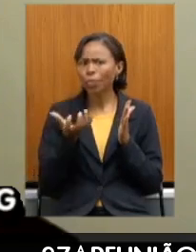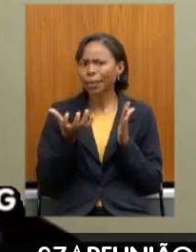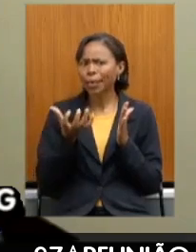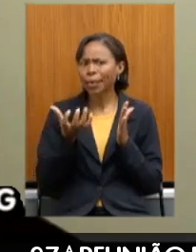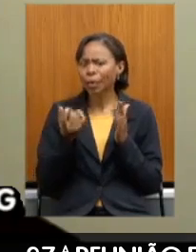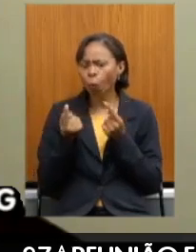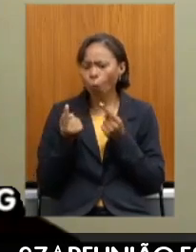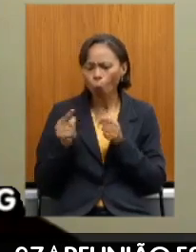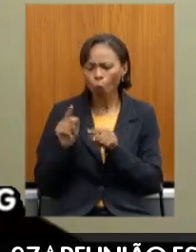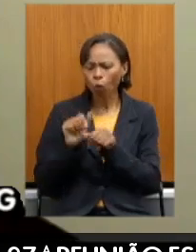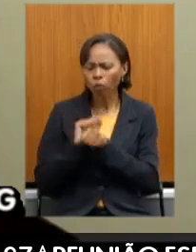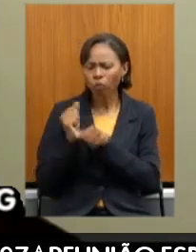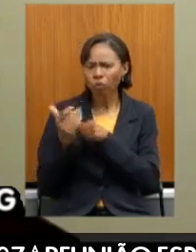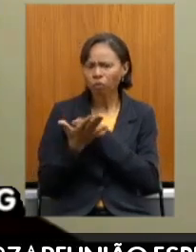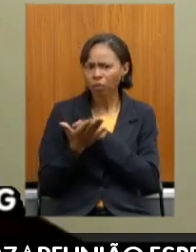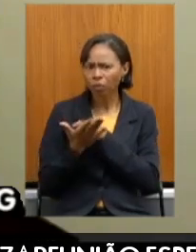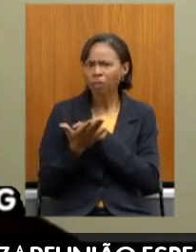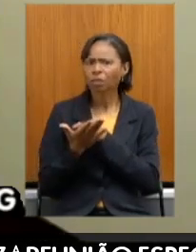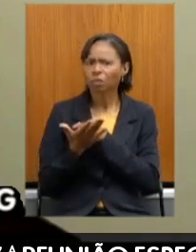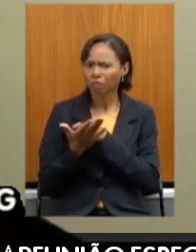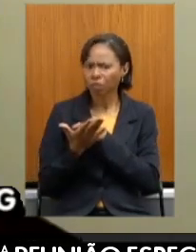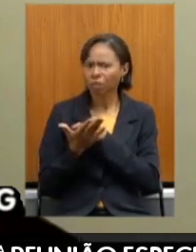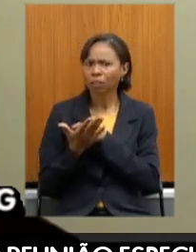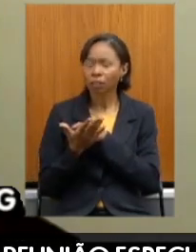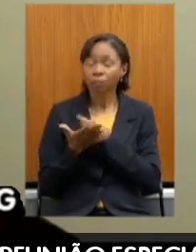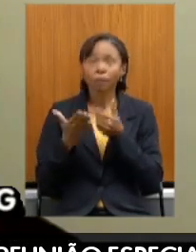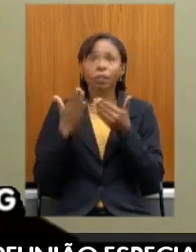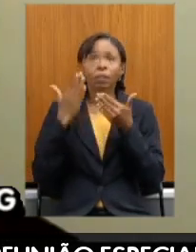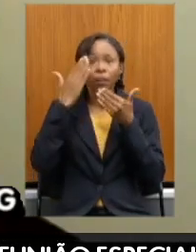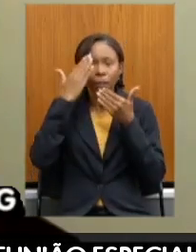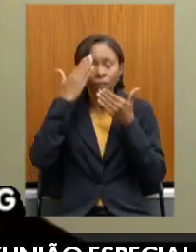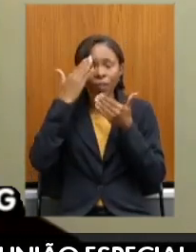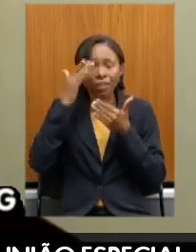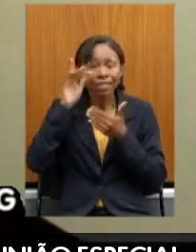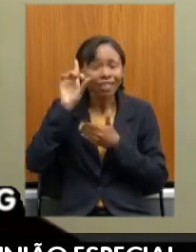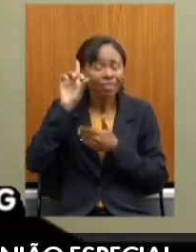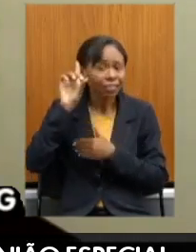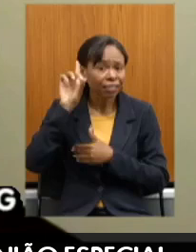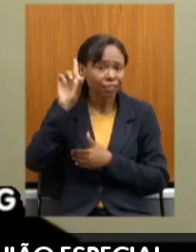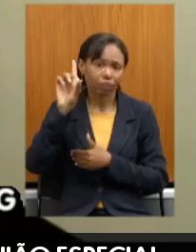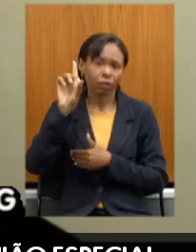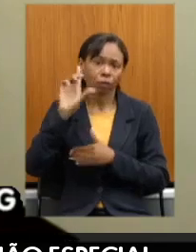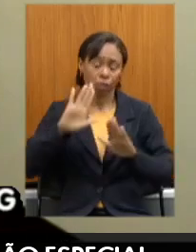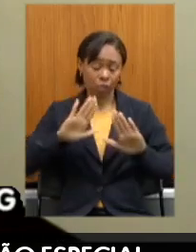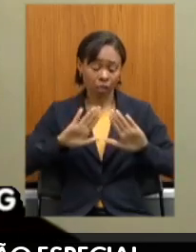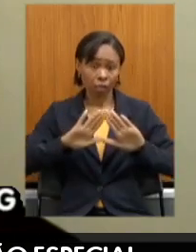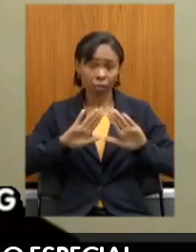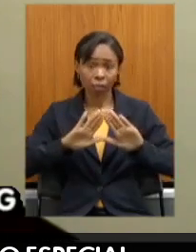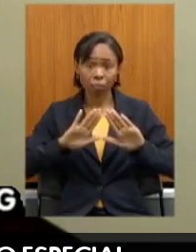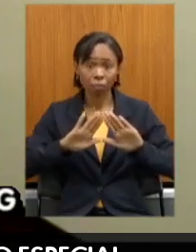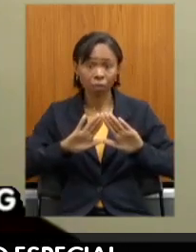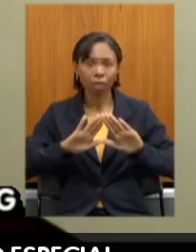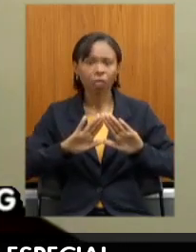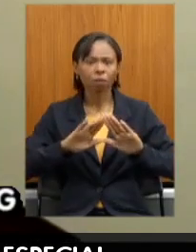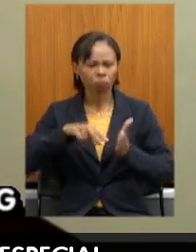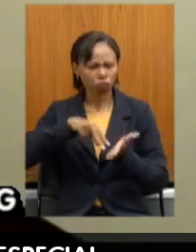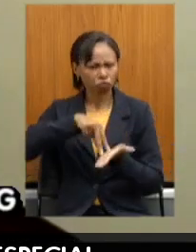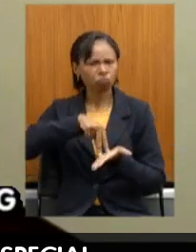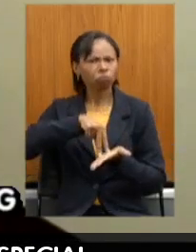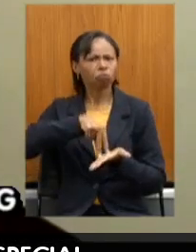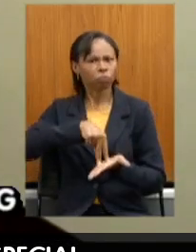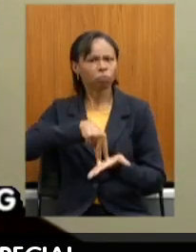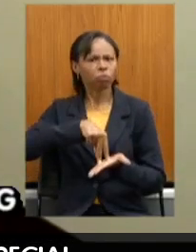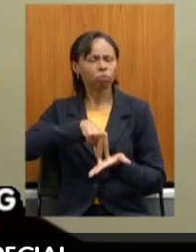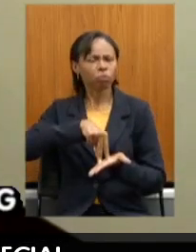Graças ao bom Deus, esta casa teve uma postura republicana,